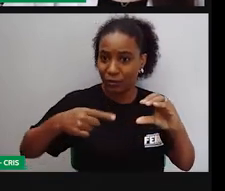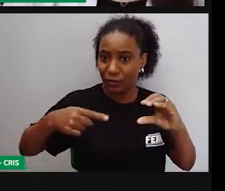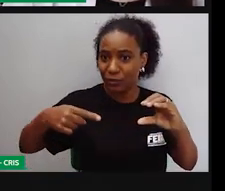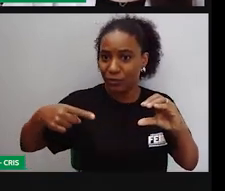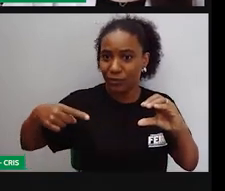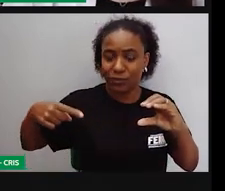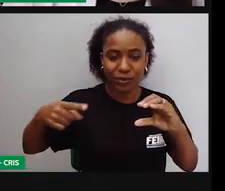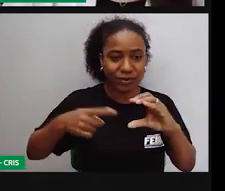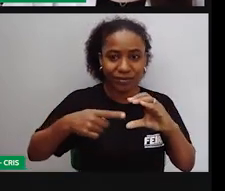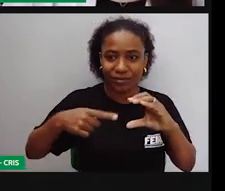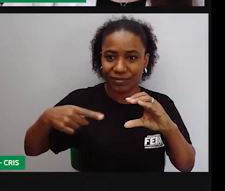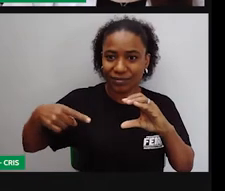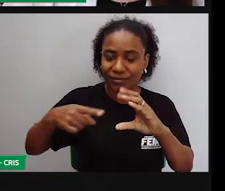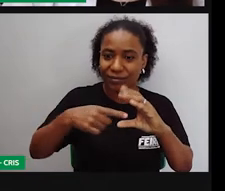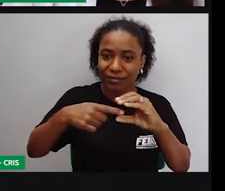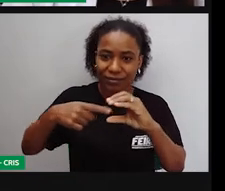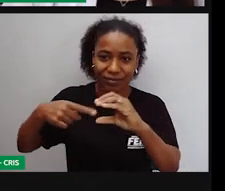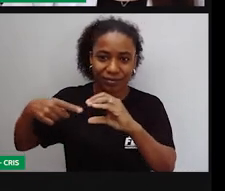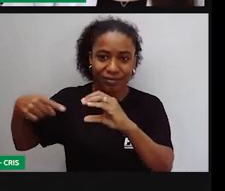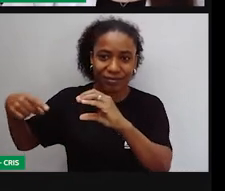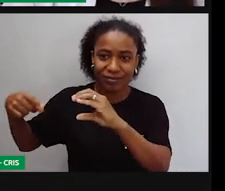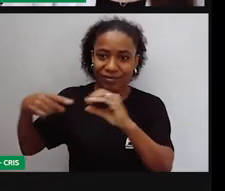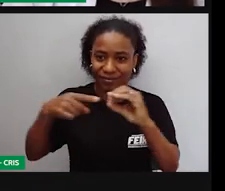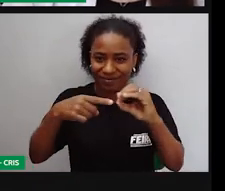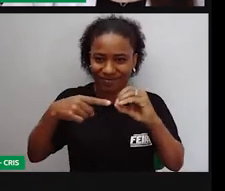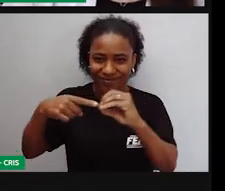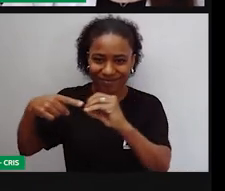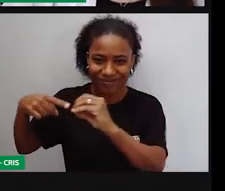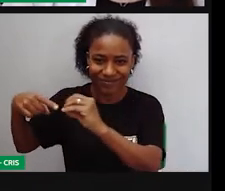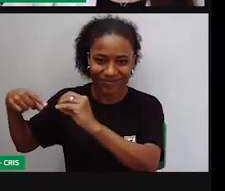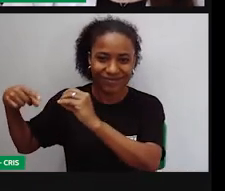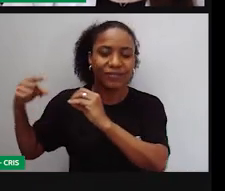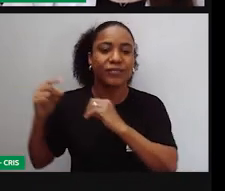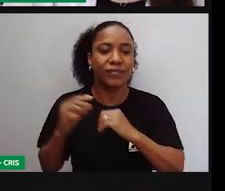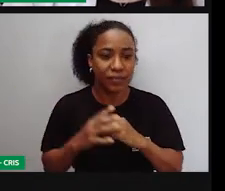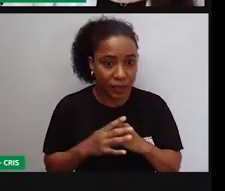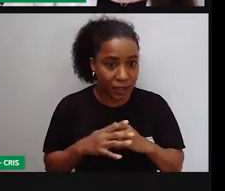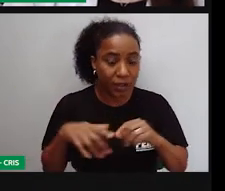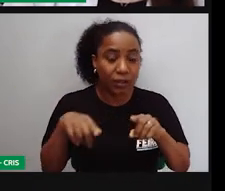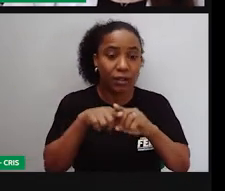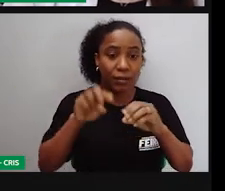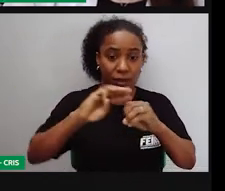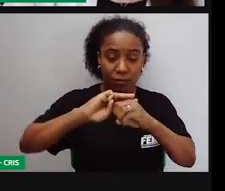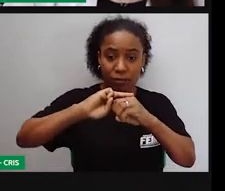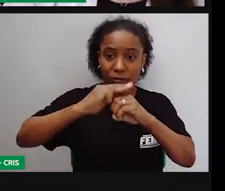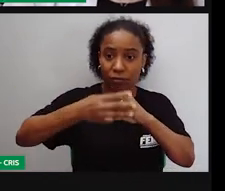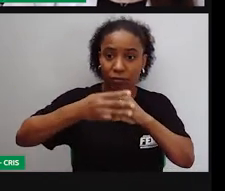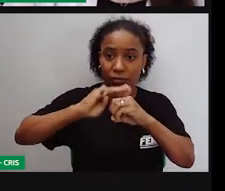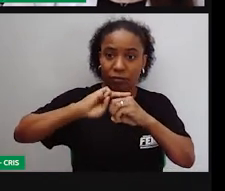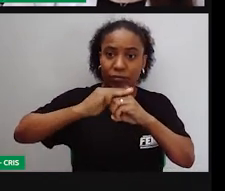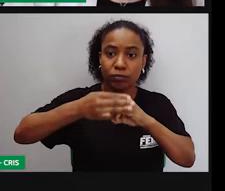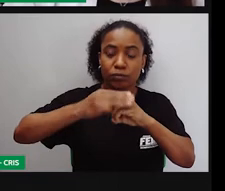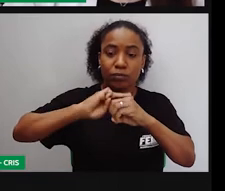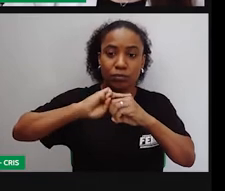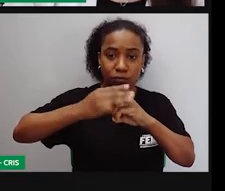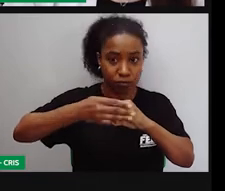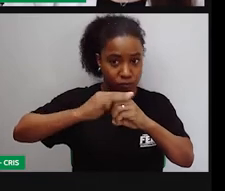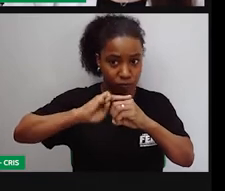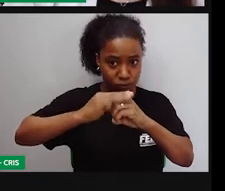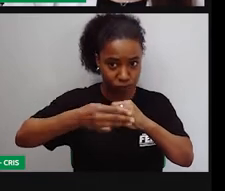possibilita a locomoção da célula. A membrana plasmática controla essa troca de substância.